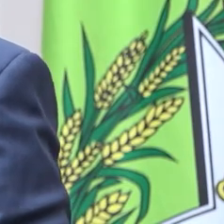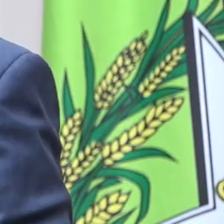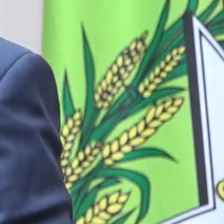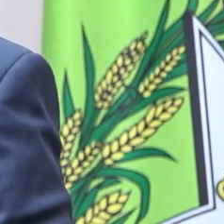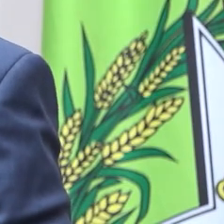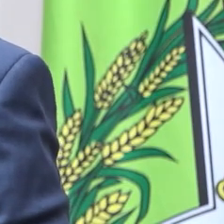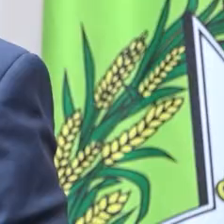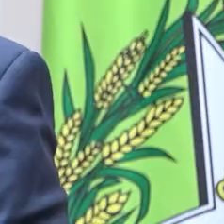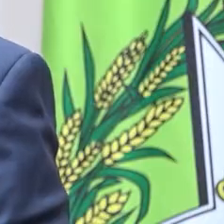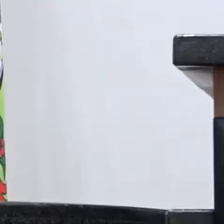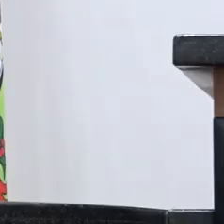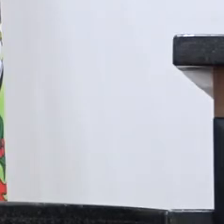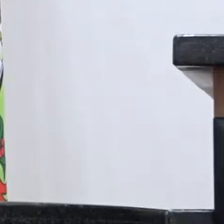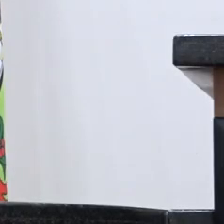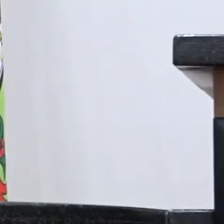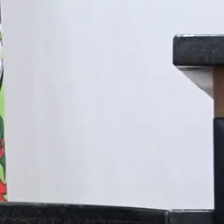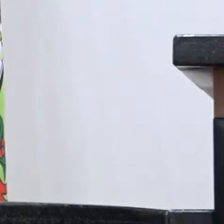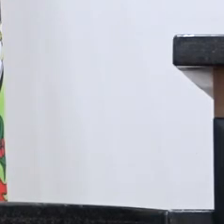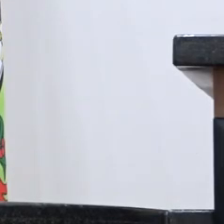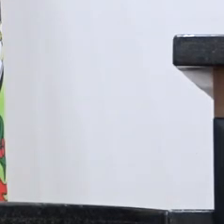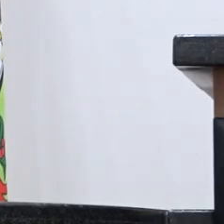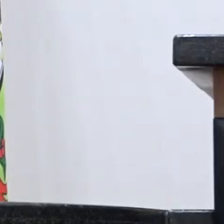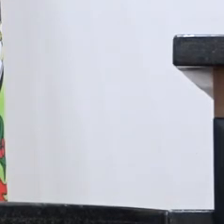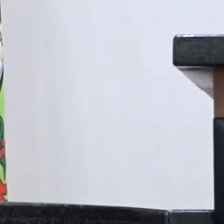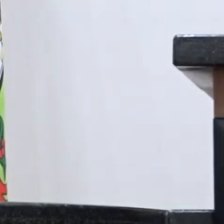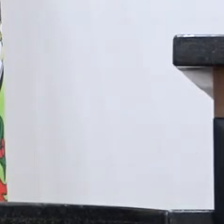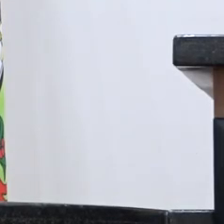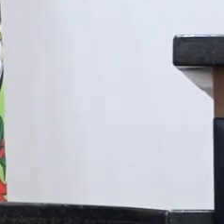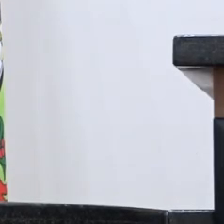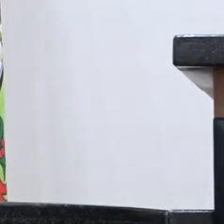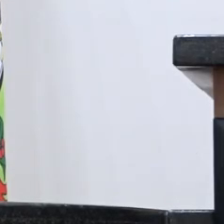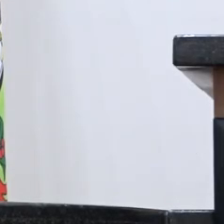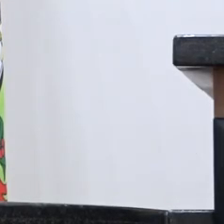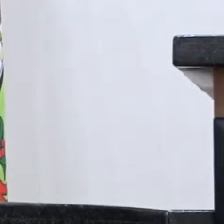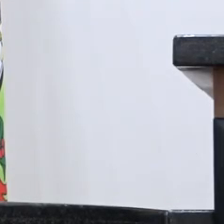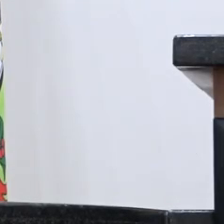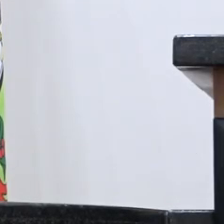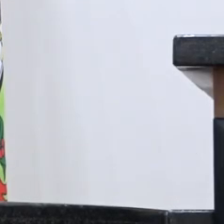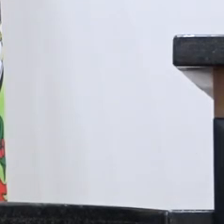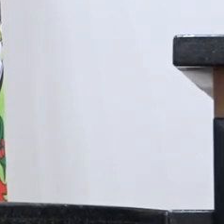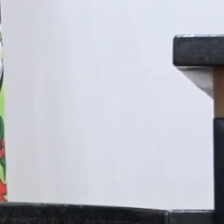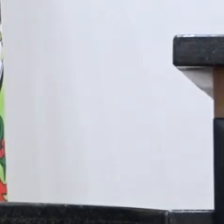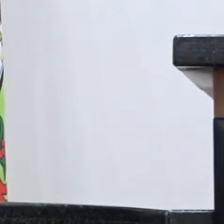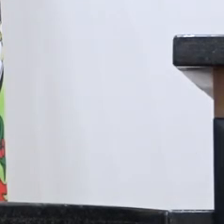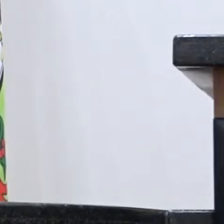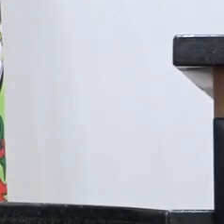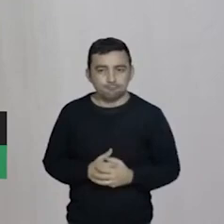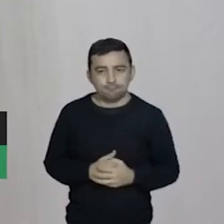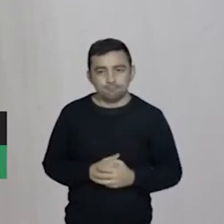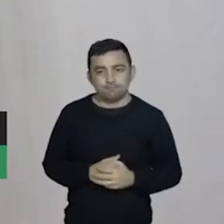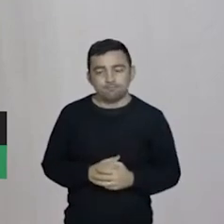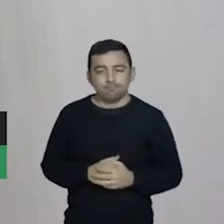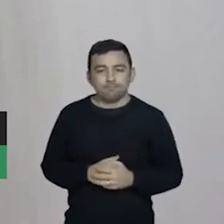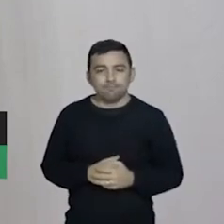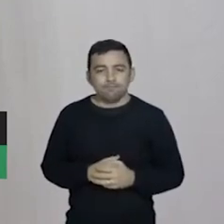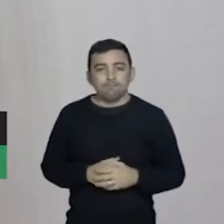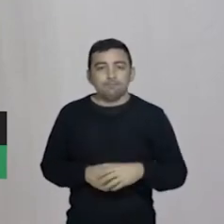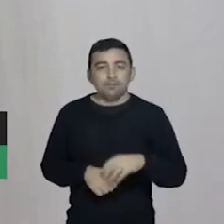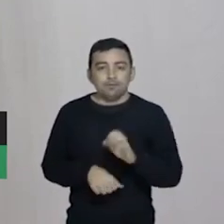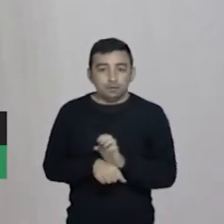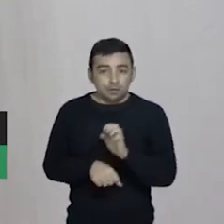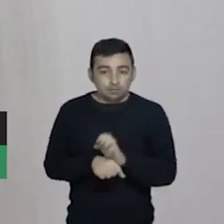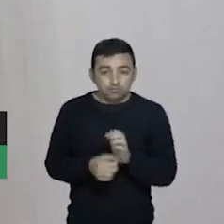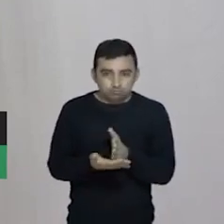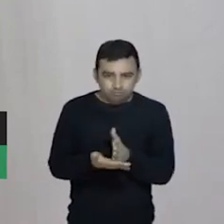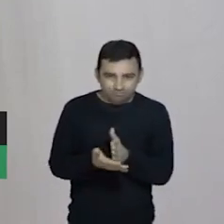em Águas gaúchas e uma portaria do Ministério do meio ambiente que limita a pesca da tainha o Estado do Rio